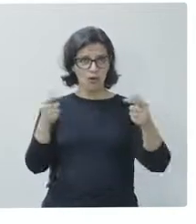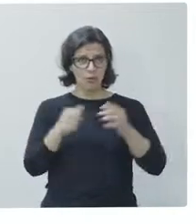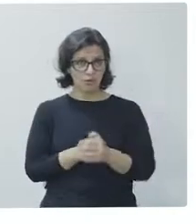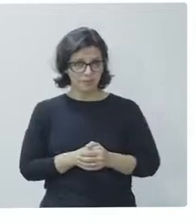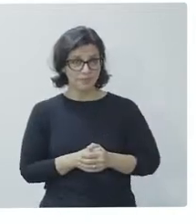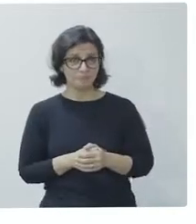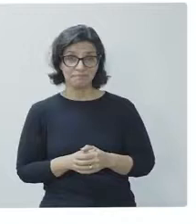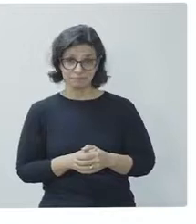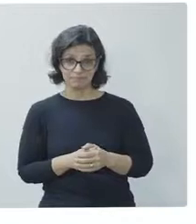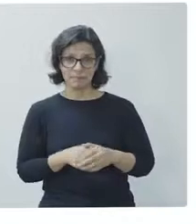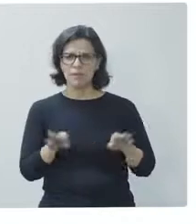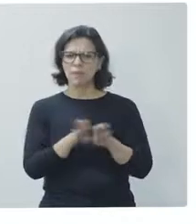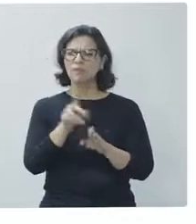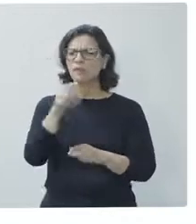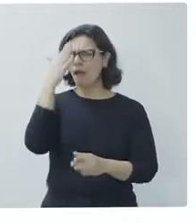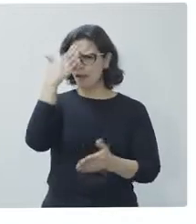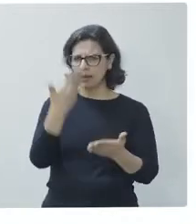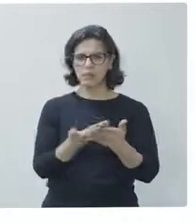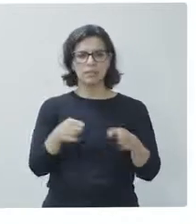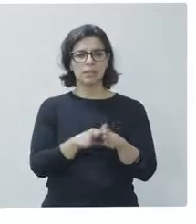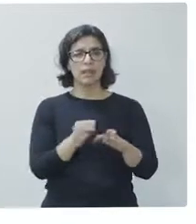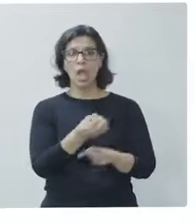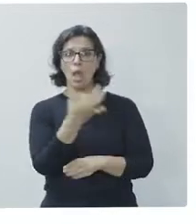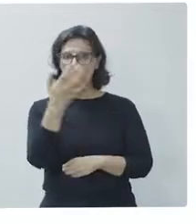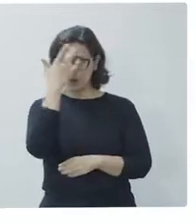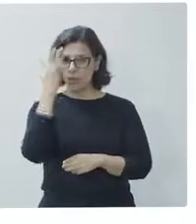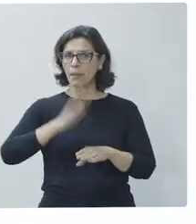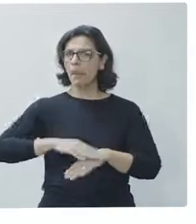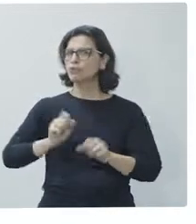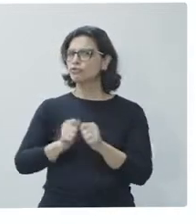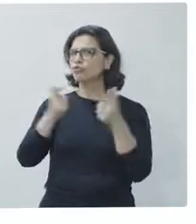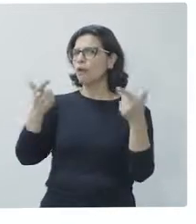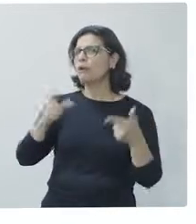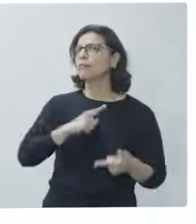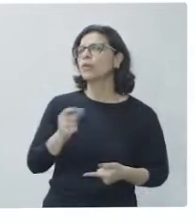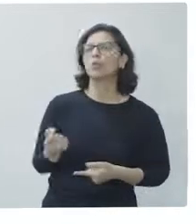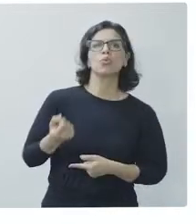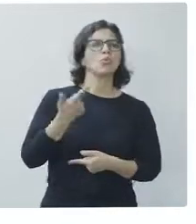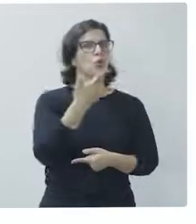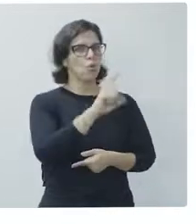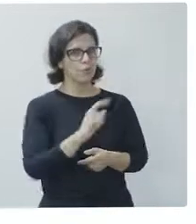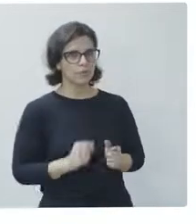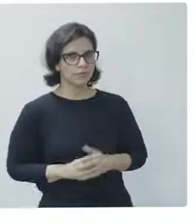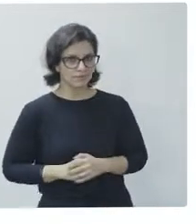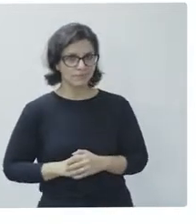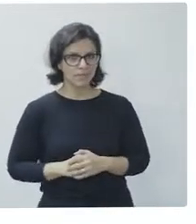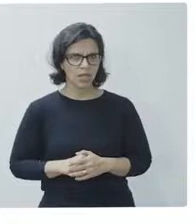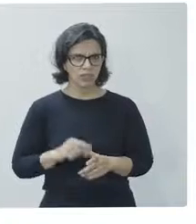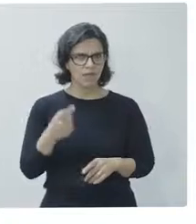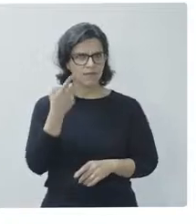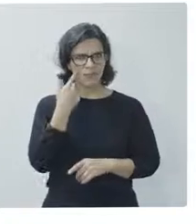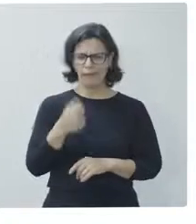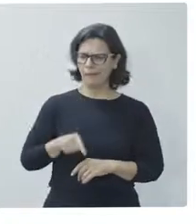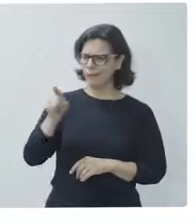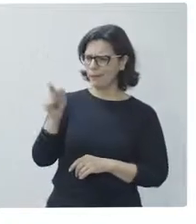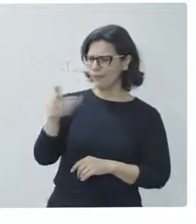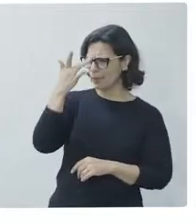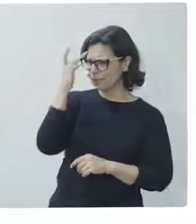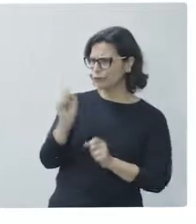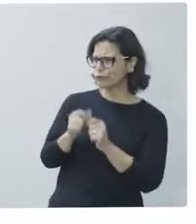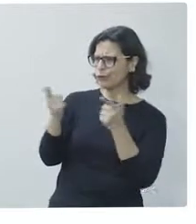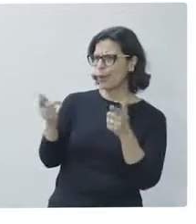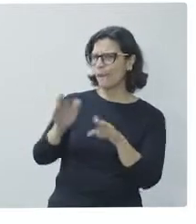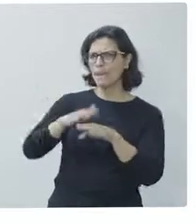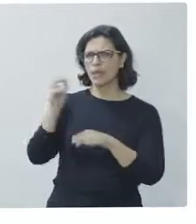pura sorte? E você acredita que algumas pessoas têm mais sorte que as outras? Você já ouviu em algum momento